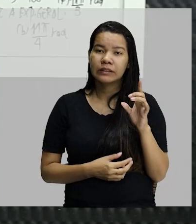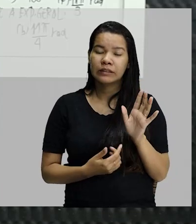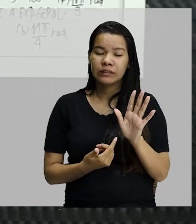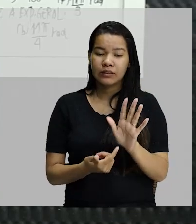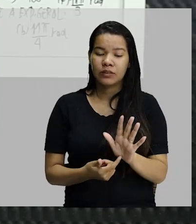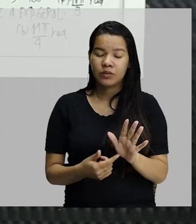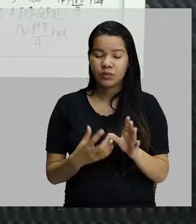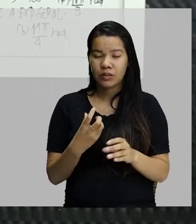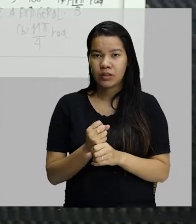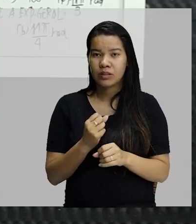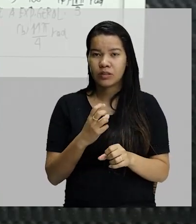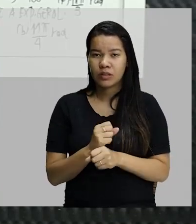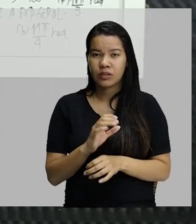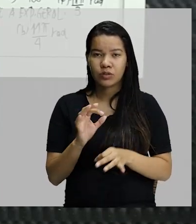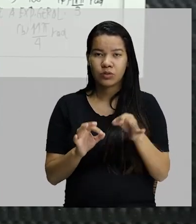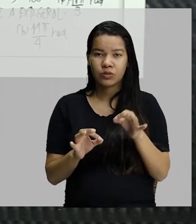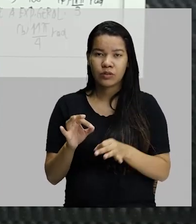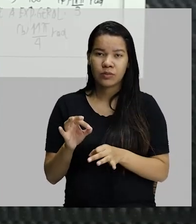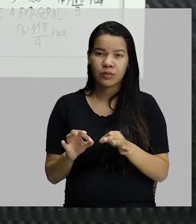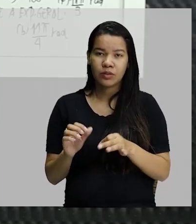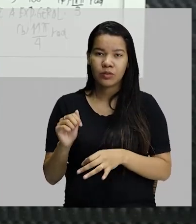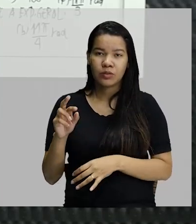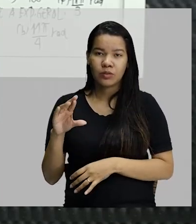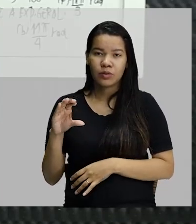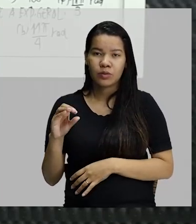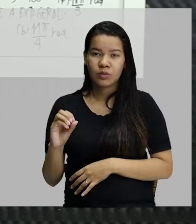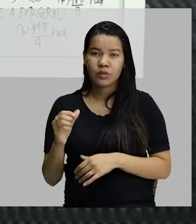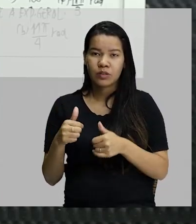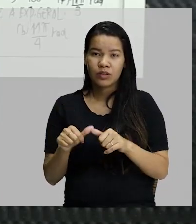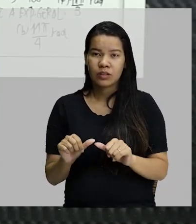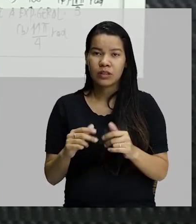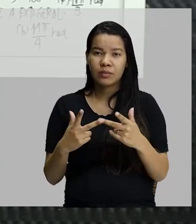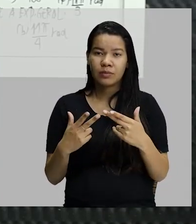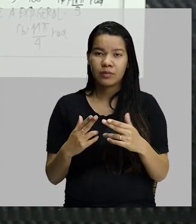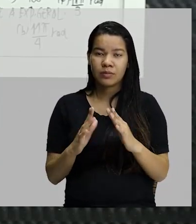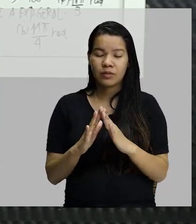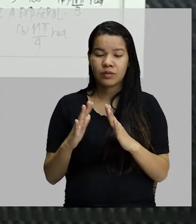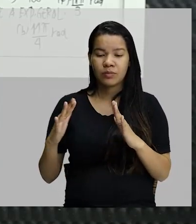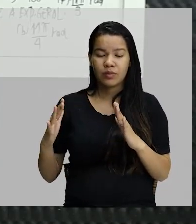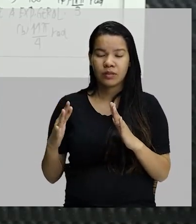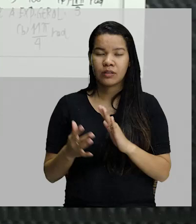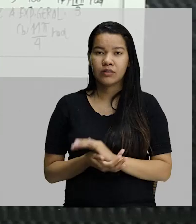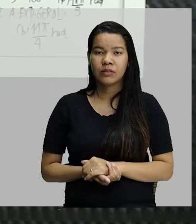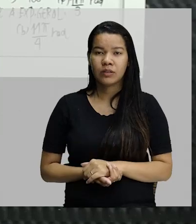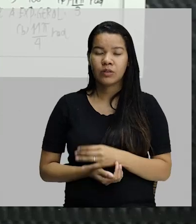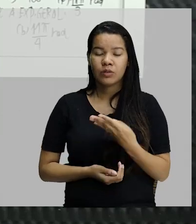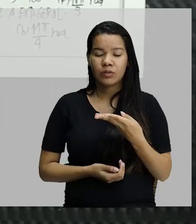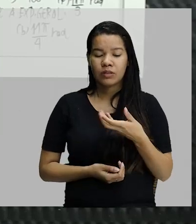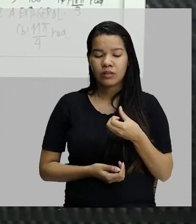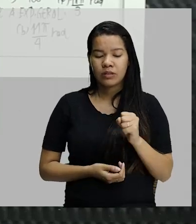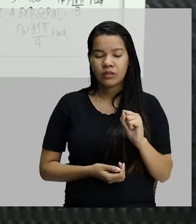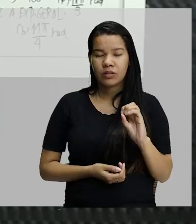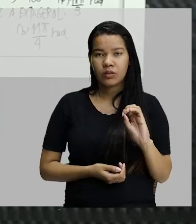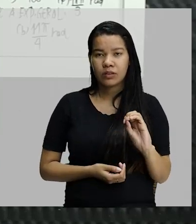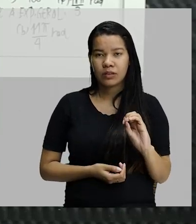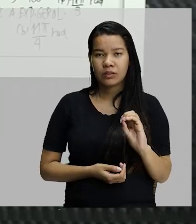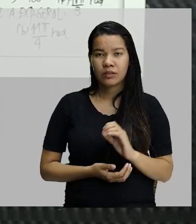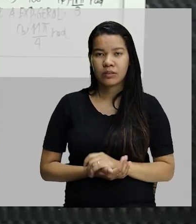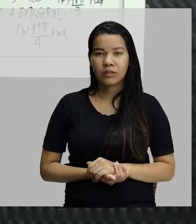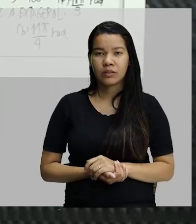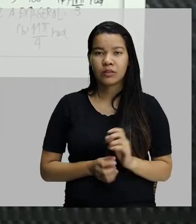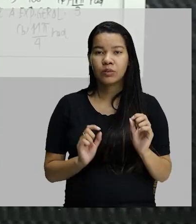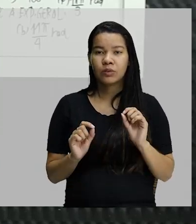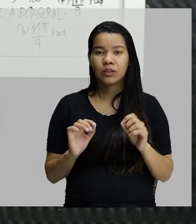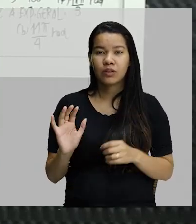é justamente o arco que é côngruo a ele, que está na mesma extremidade. Né? No caso 480, o